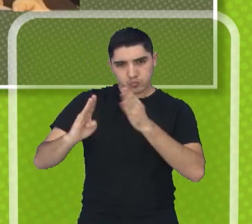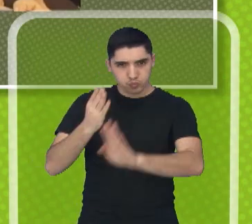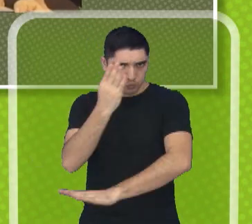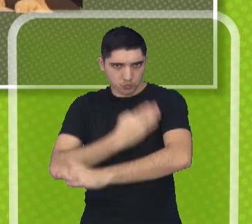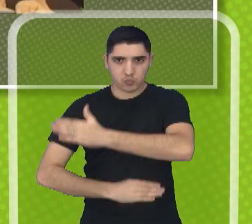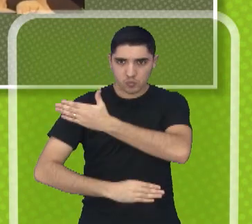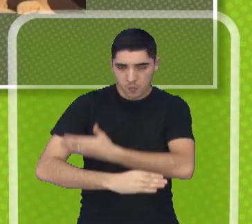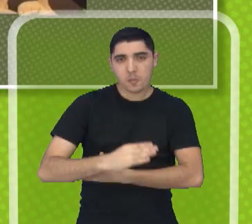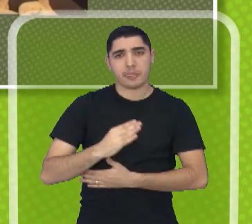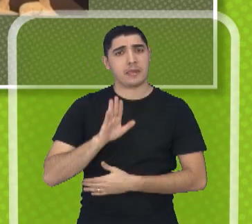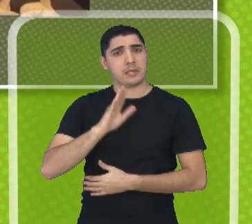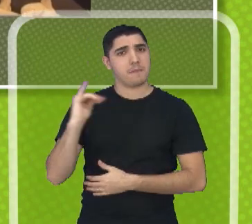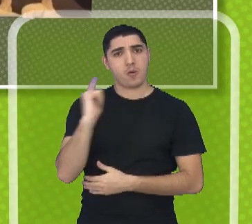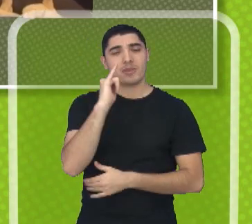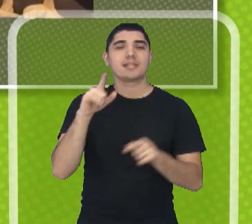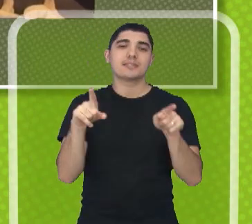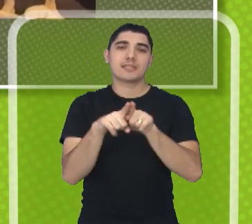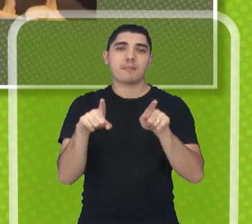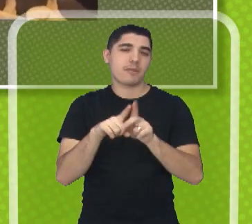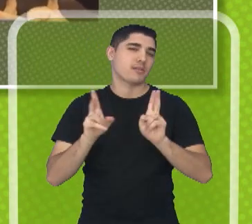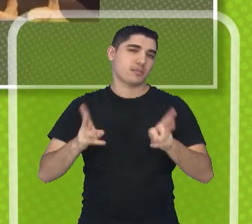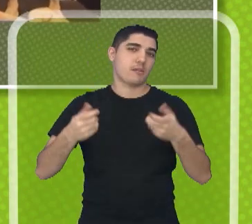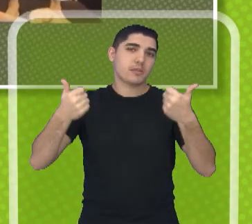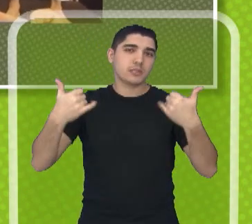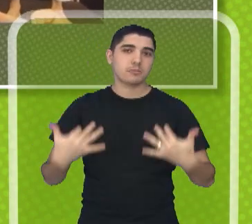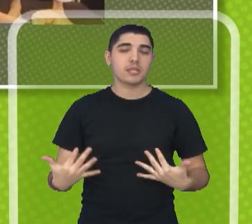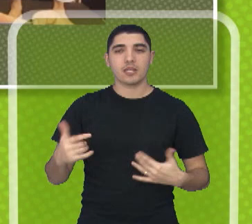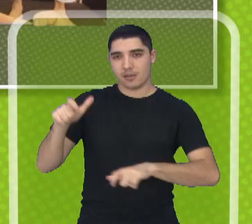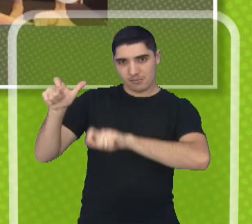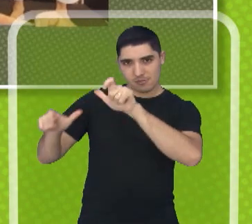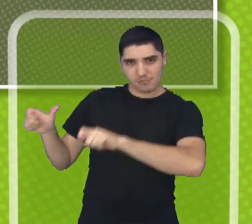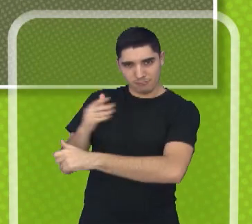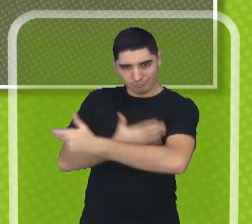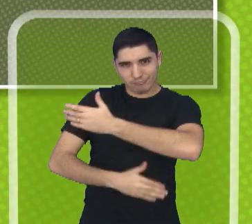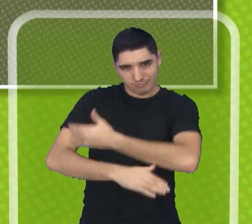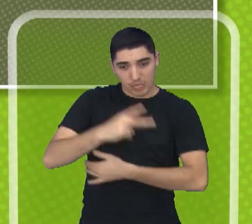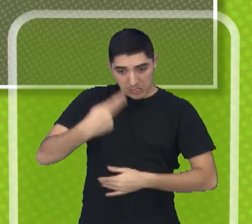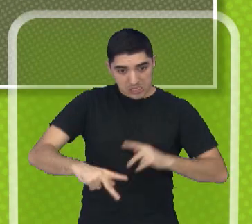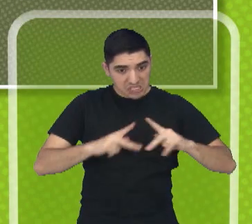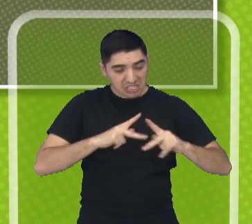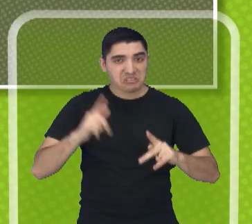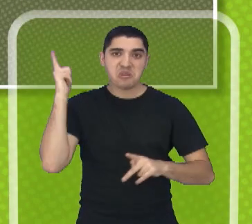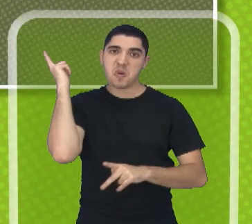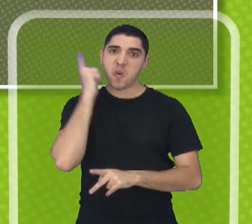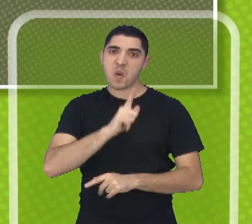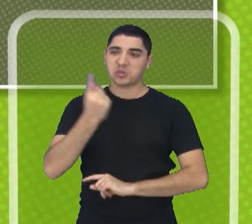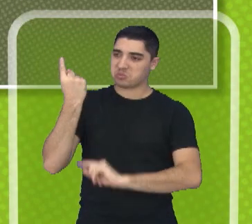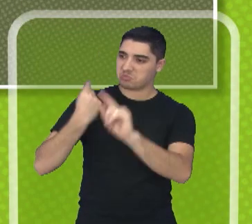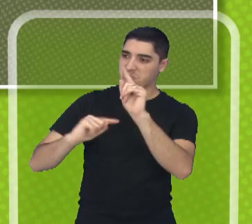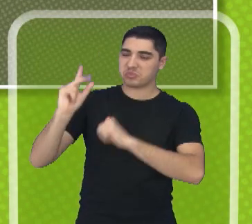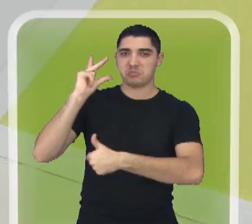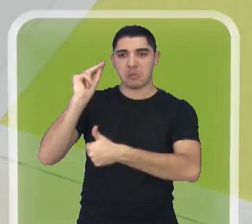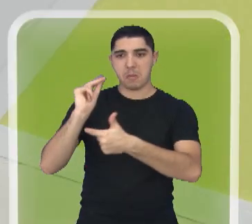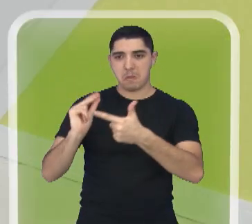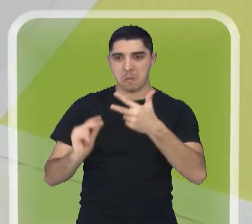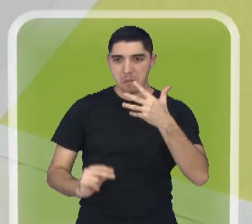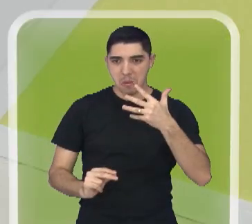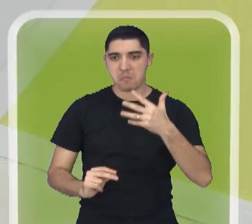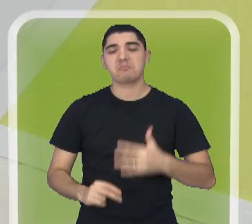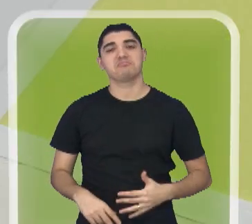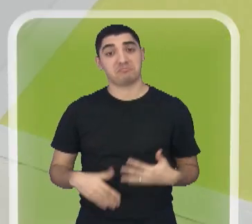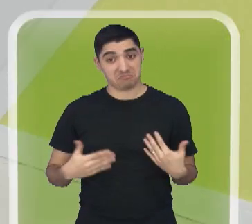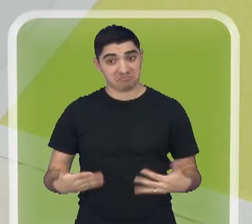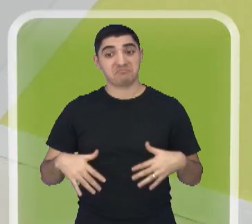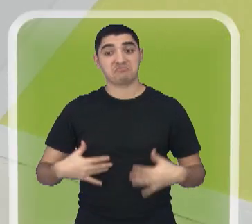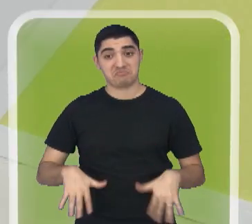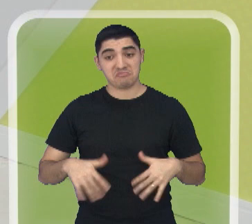mas também, como a gente sempre fala aqui, né, os para-atletas da cidade também tendo bons resultados nas competições. São destaques, realmente